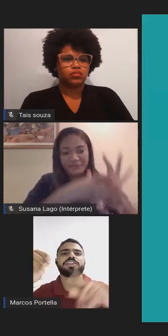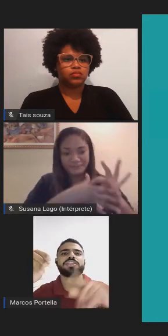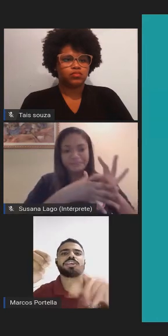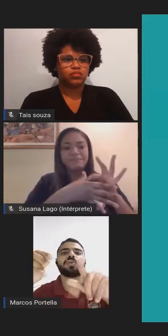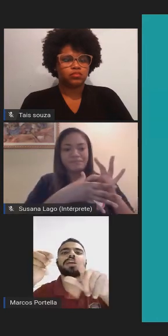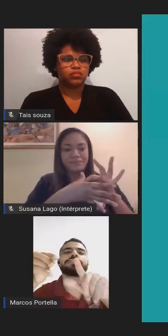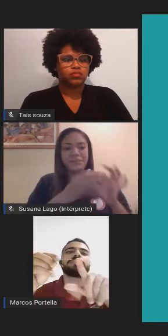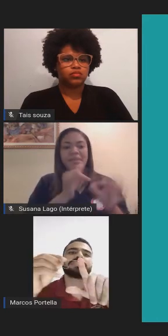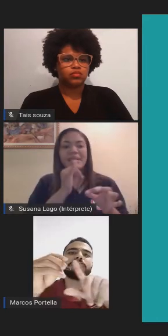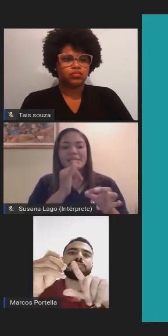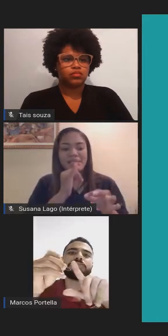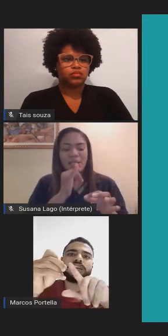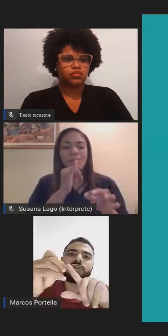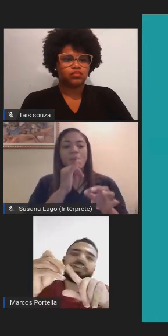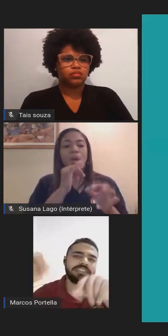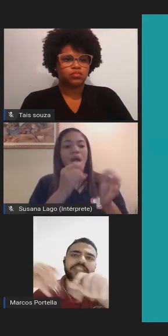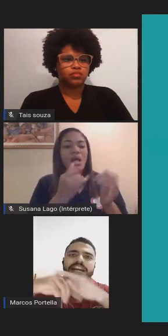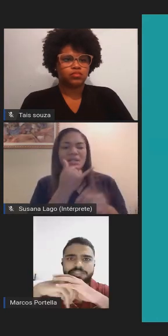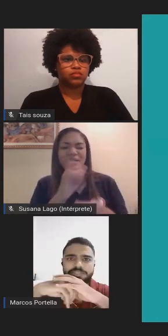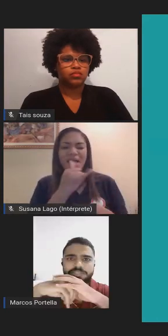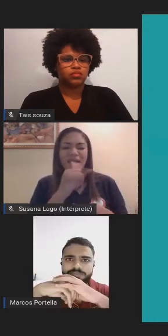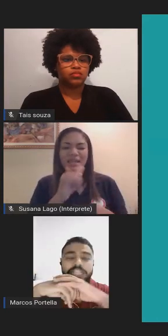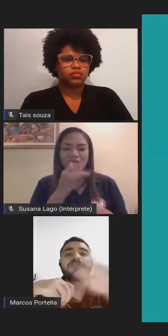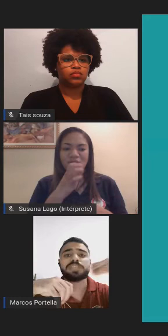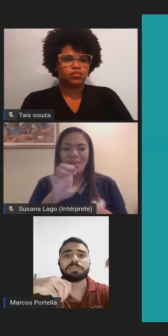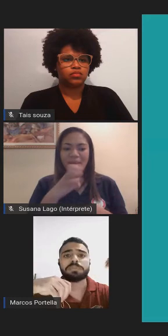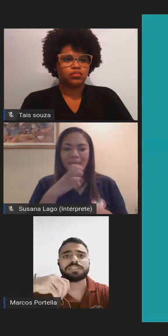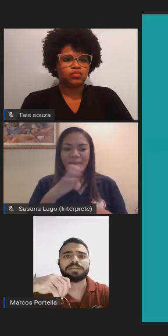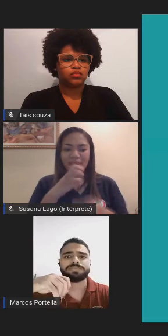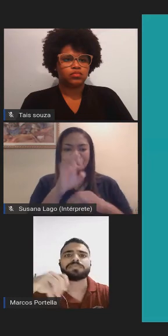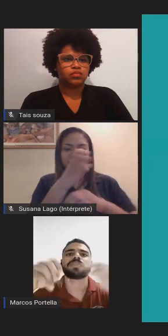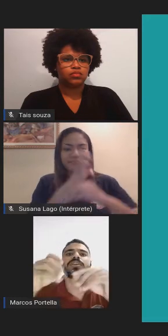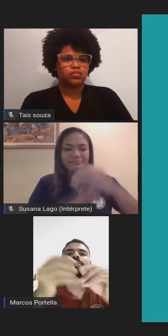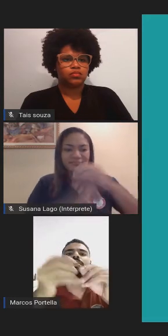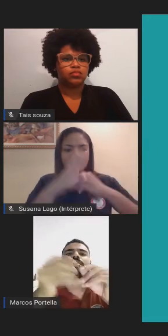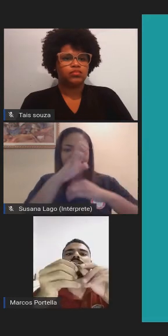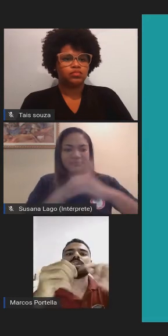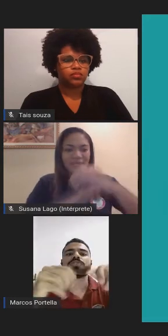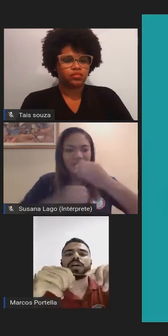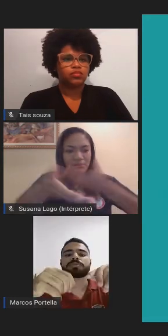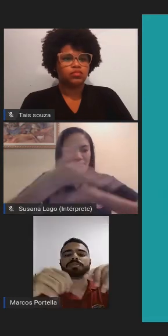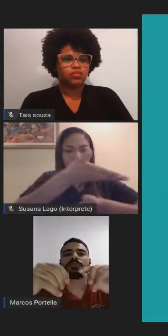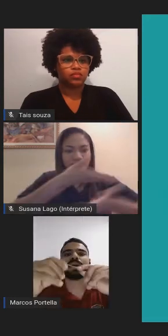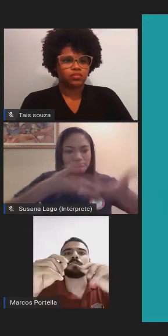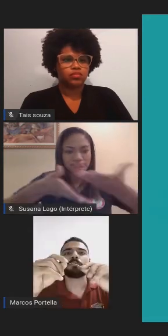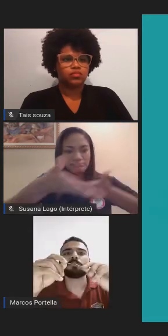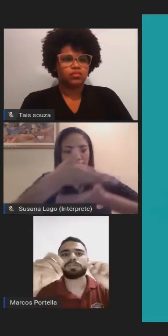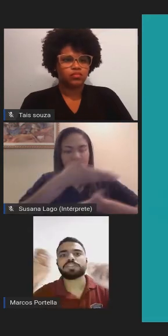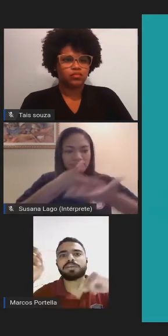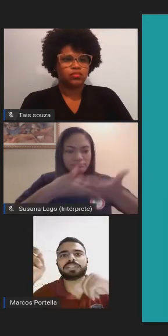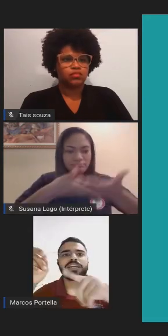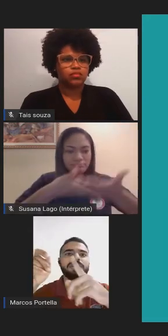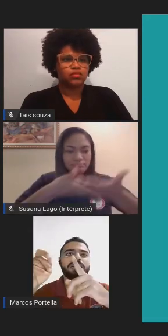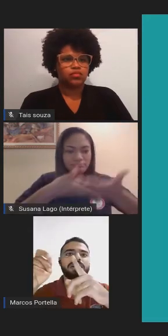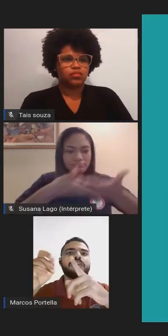no fio de energia, o elétron vai passar por ele com uma facilidade. Ele vai conseguir passar. Então, digamos, se eu pegar o